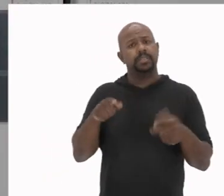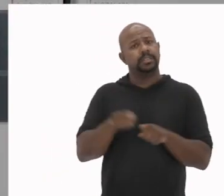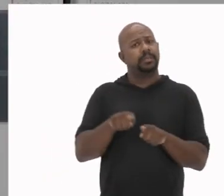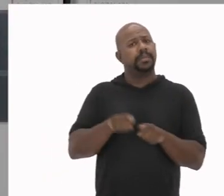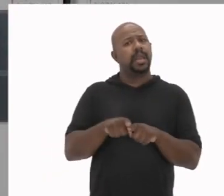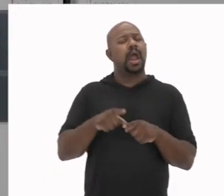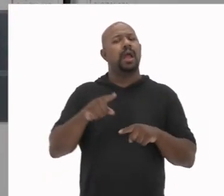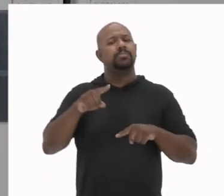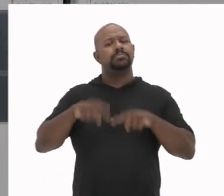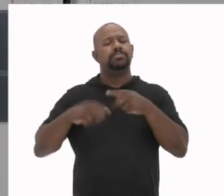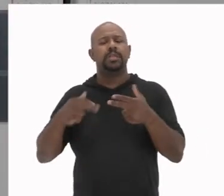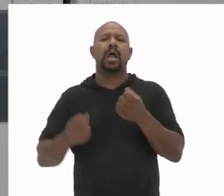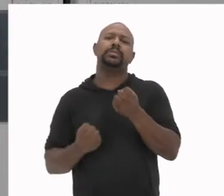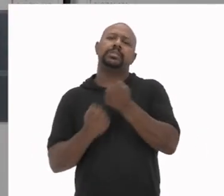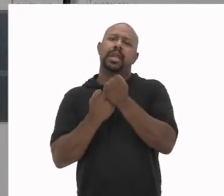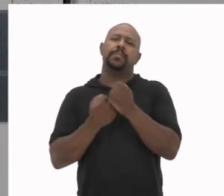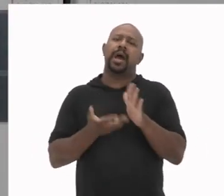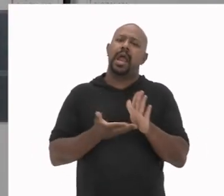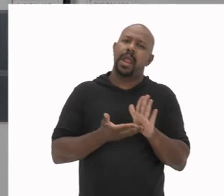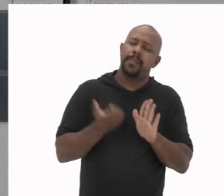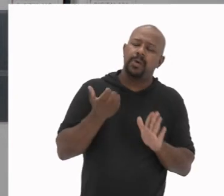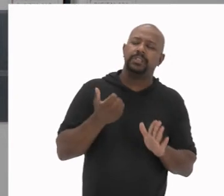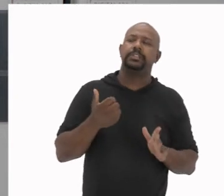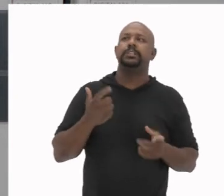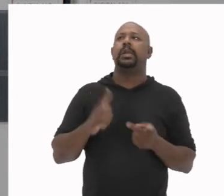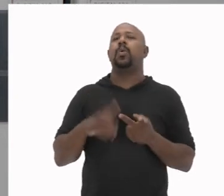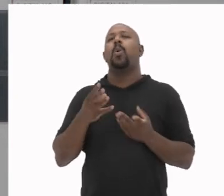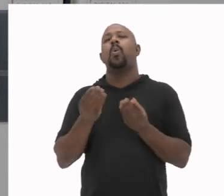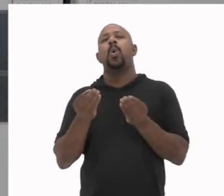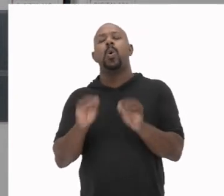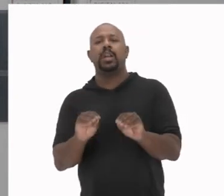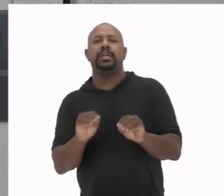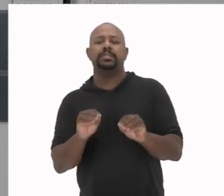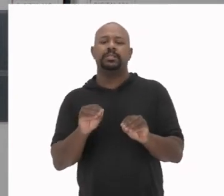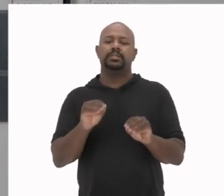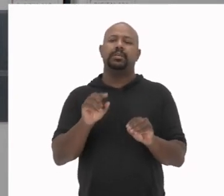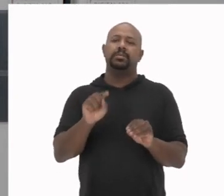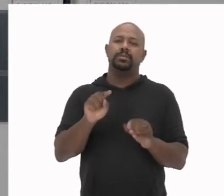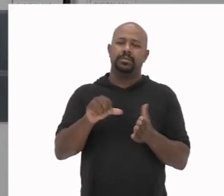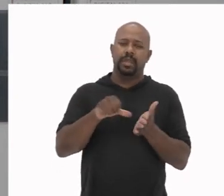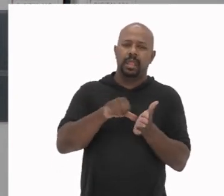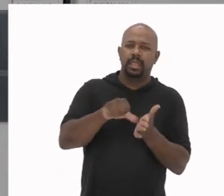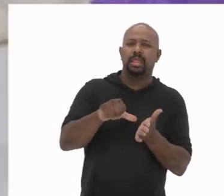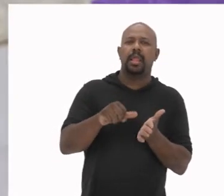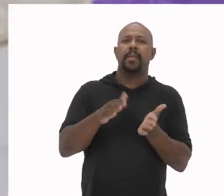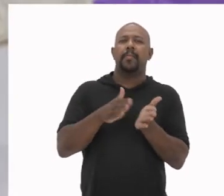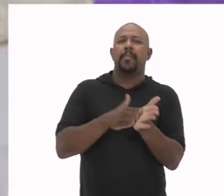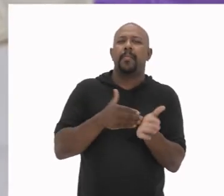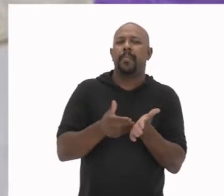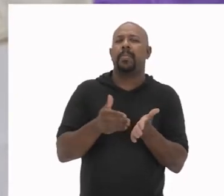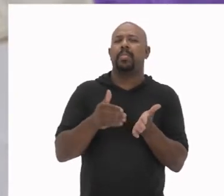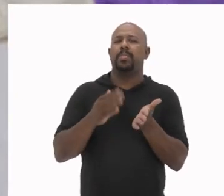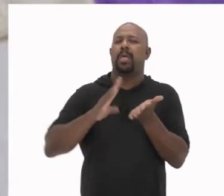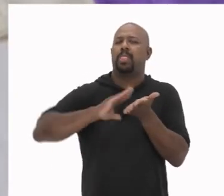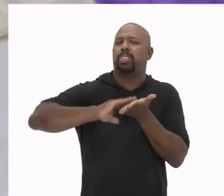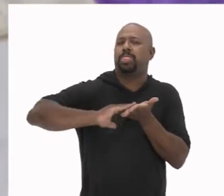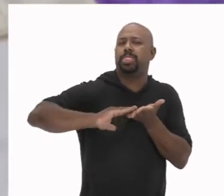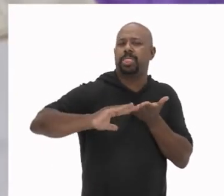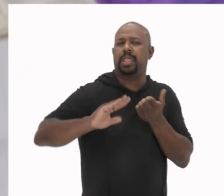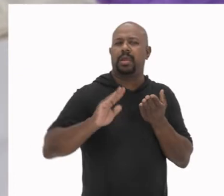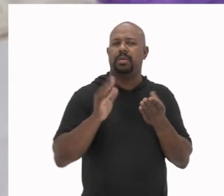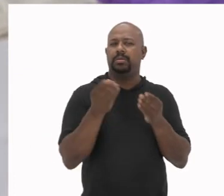Aqui alguns materiais também auxiliares para remoção ou colocação de pastas, massas,